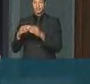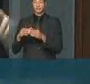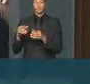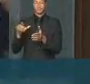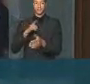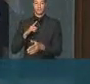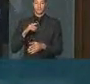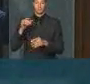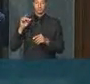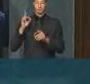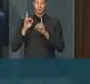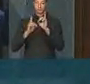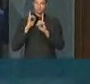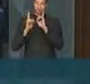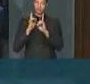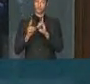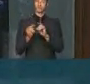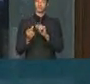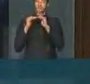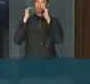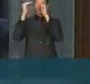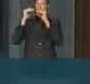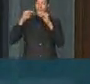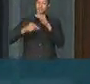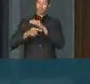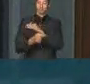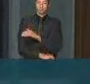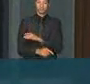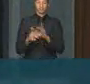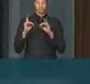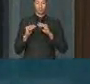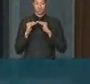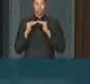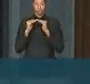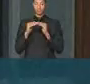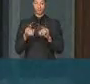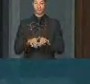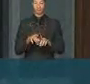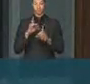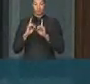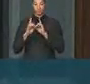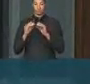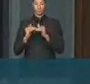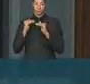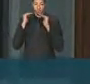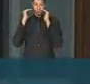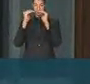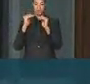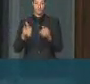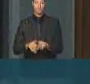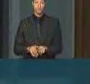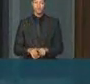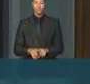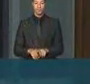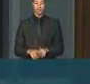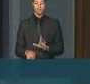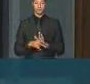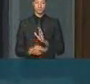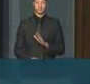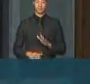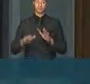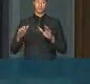no debate elevado do aprofundamento democrático e no debate elevado do